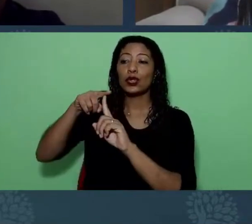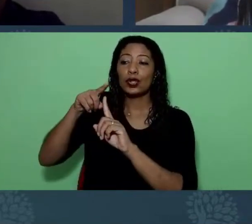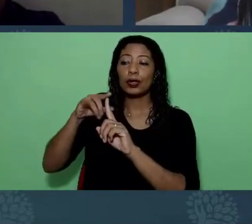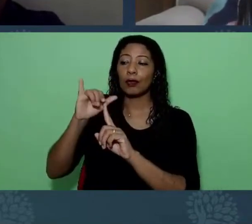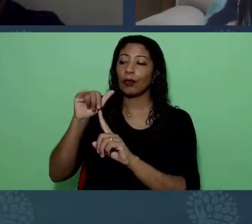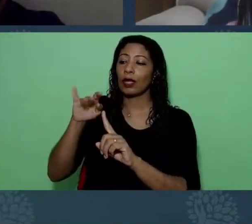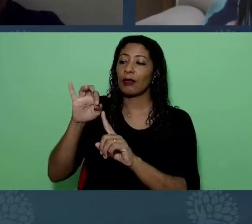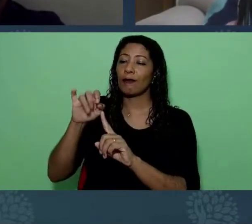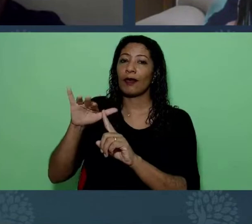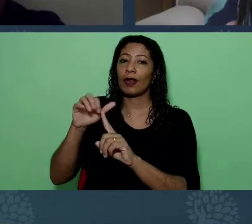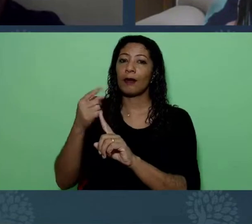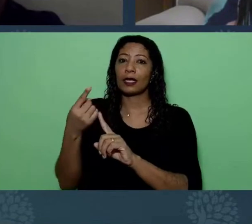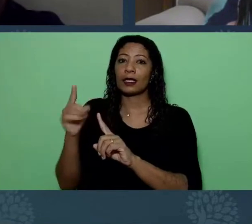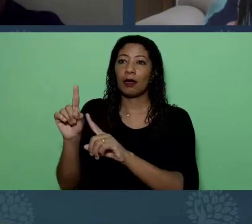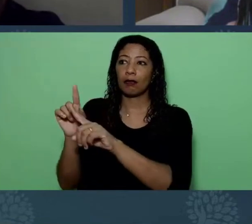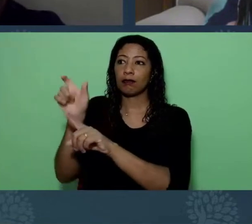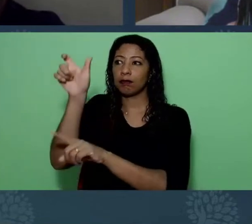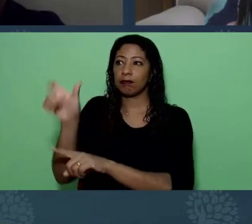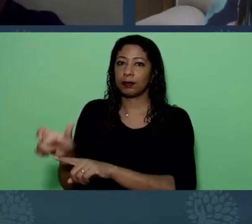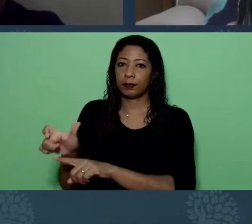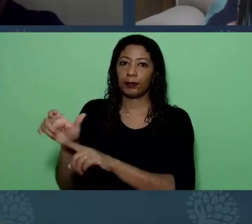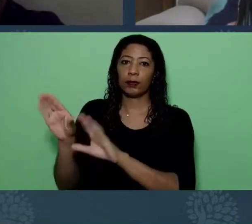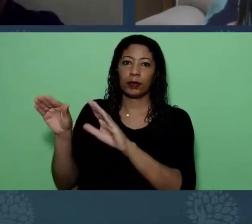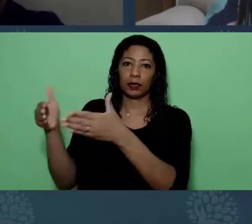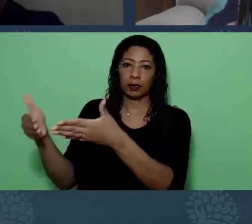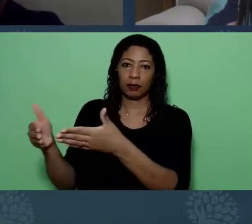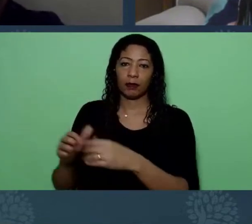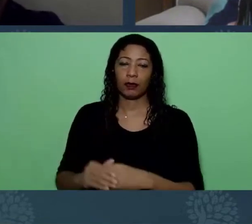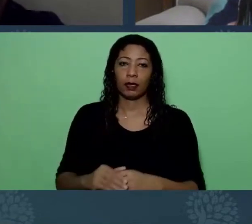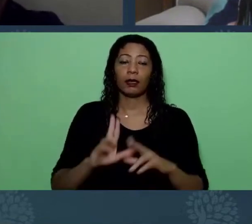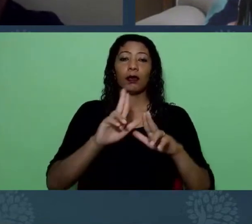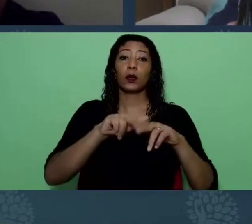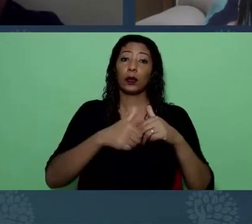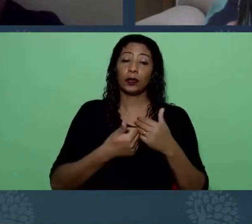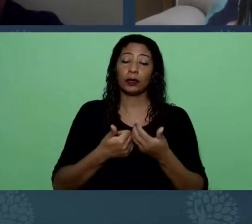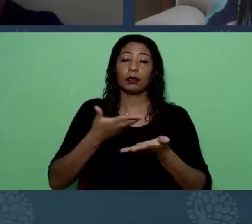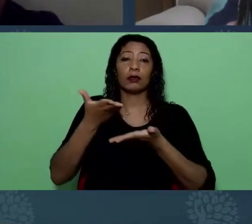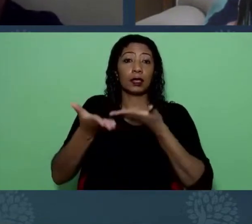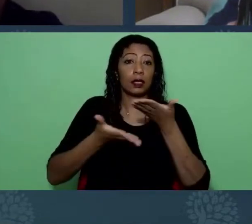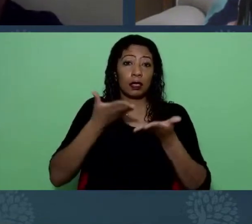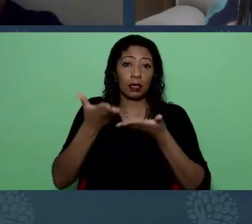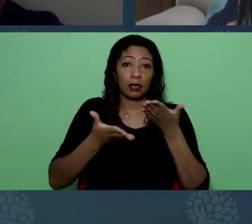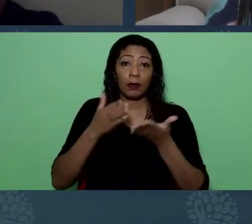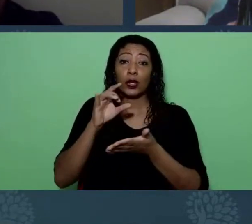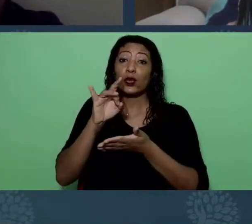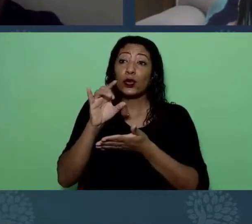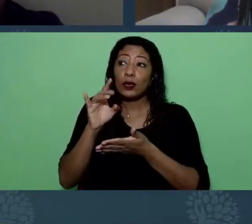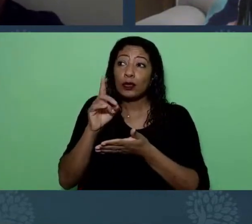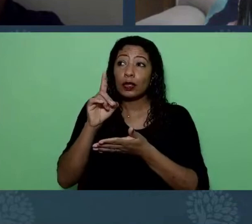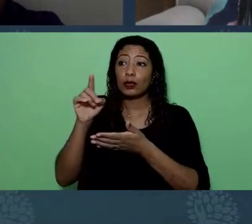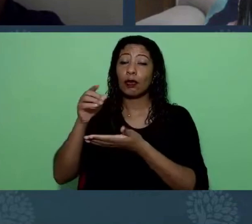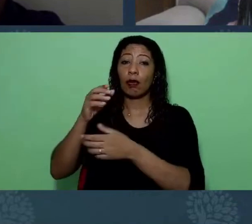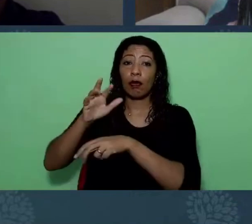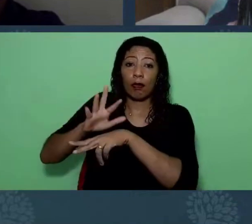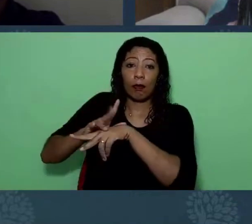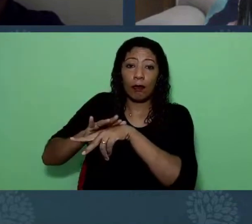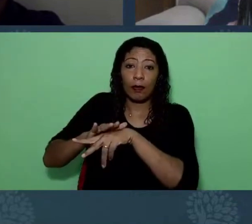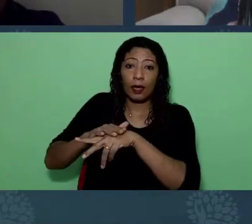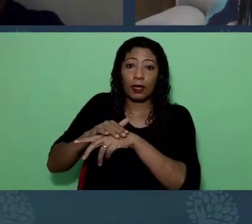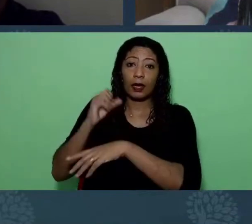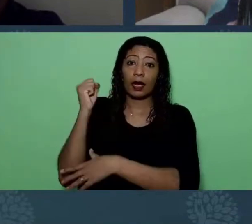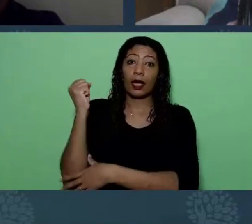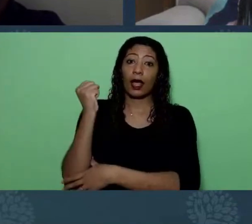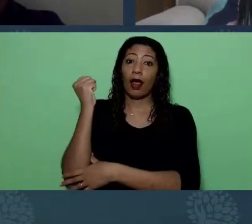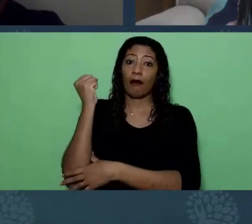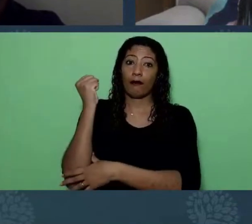que o meu paciente vai ter. Então, por isso que esses tratamentos são tratamentos que devem ser somente para os pacientes mais graves, em que o médico